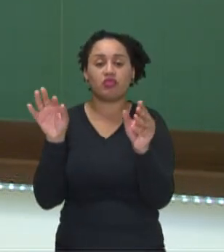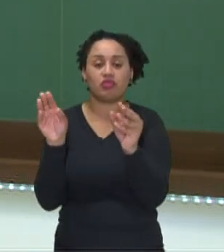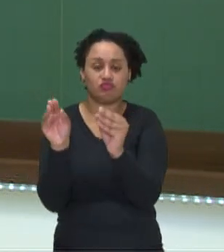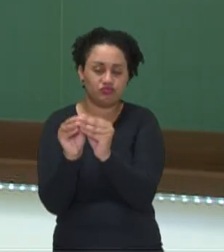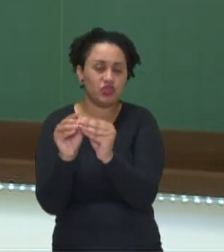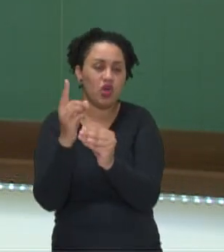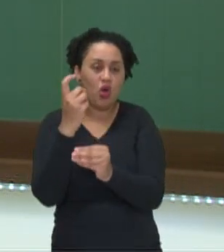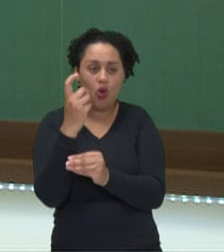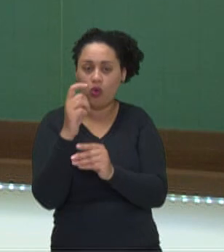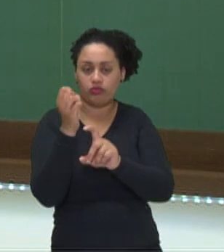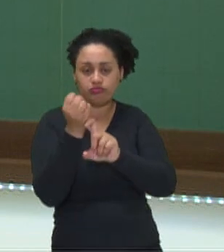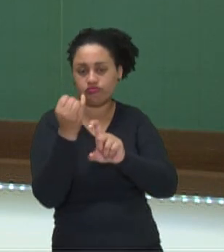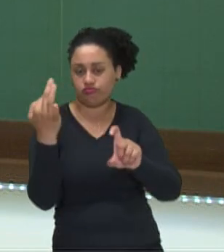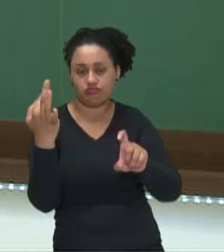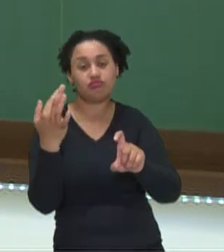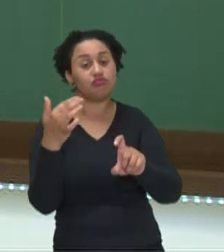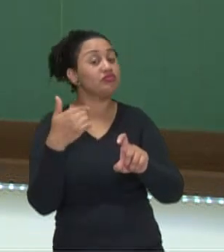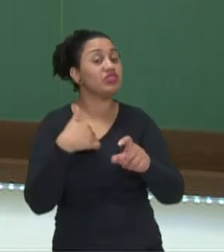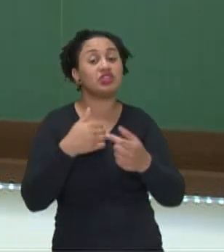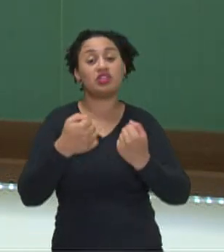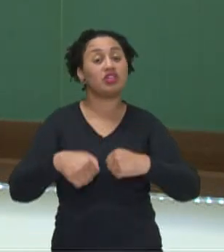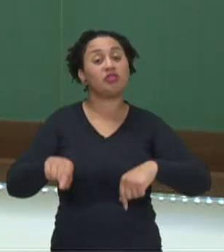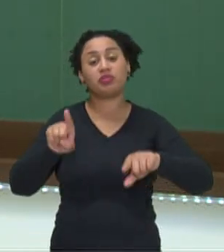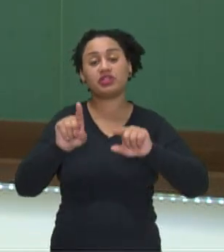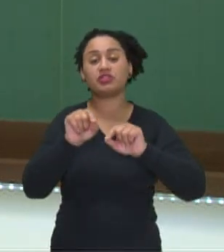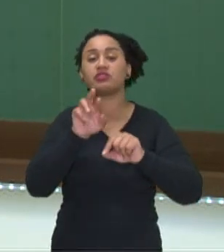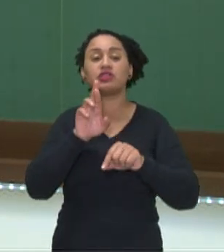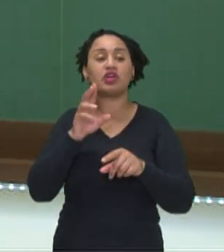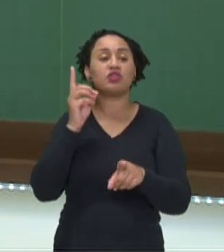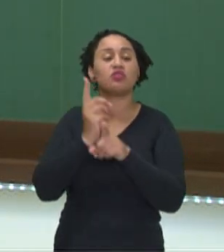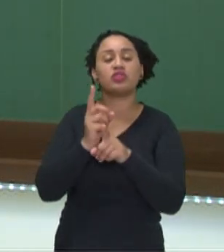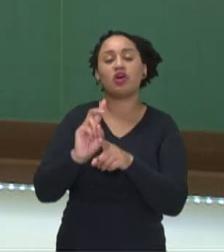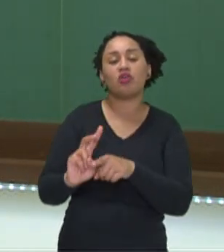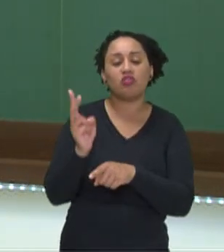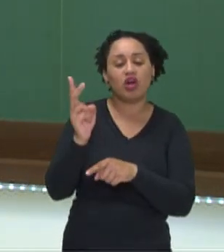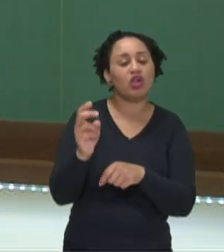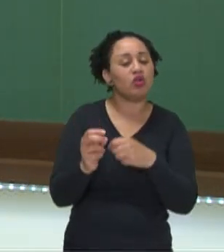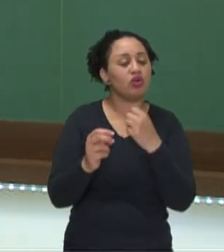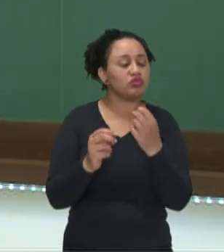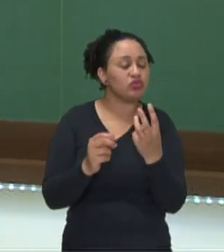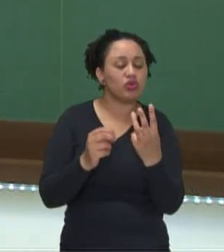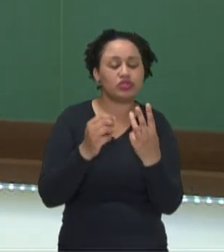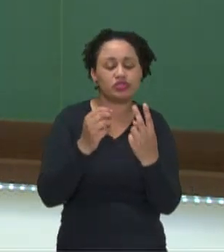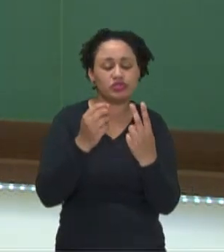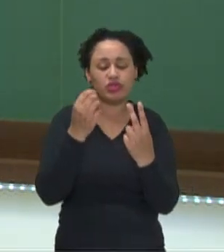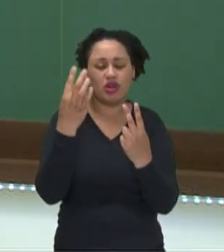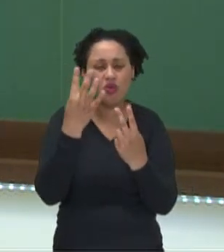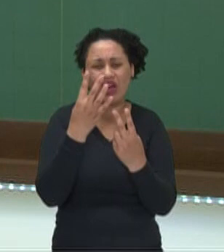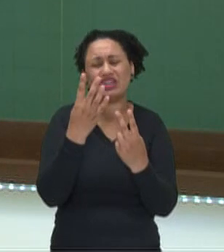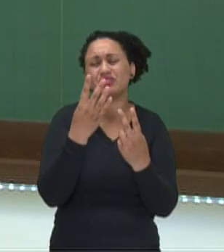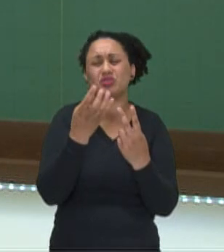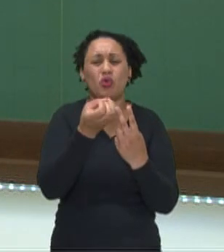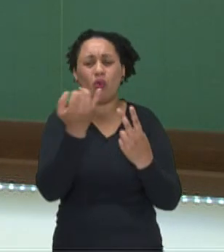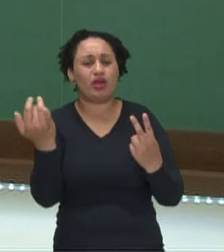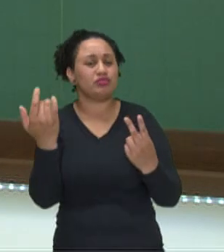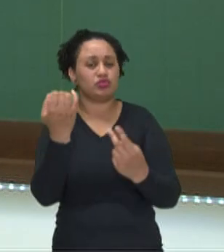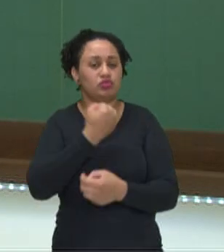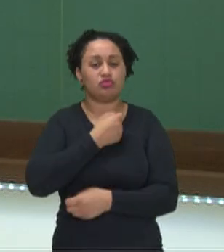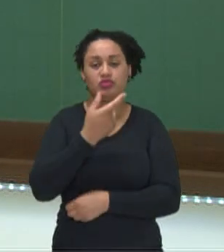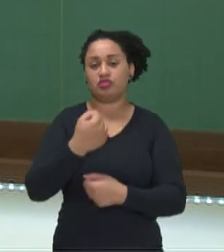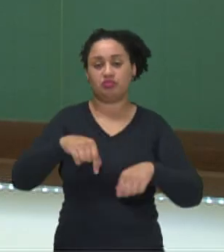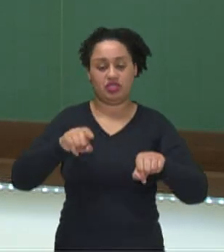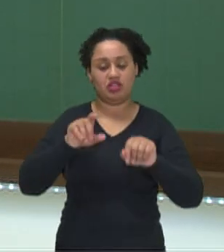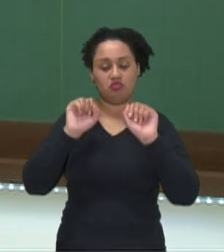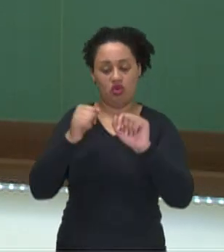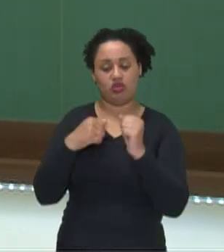uma única potência, você não precisa resolver essa potência aqui. Pode deixar o resultado